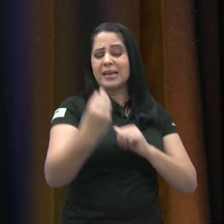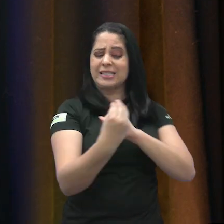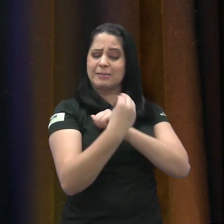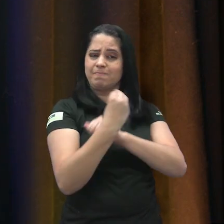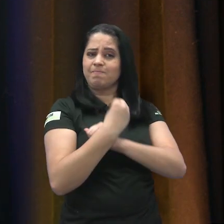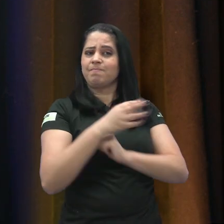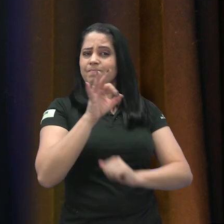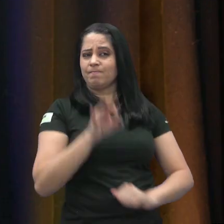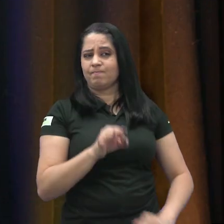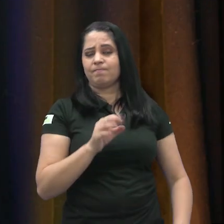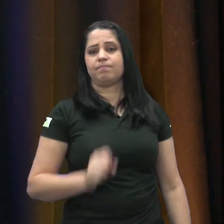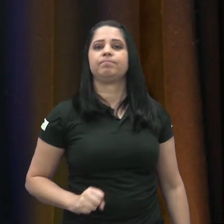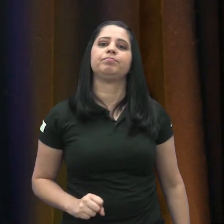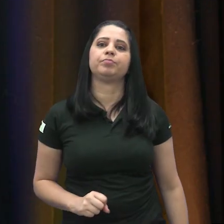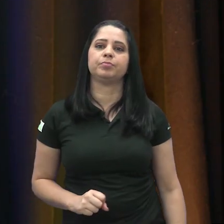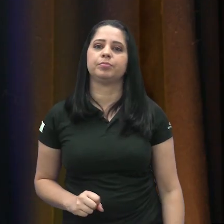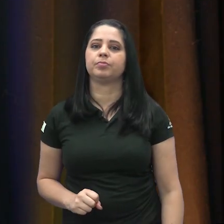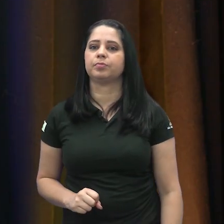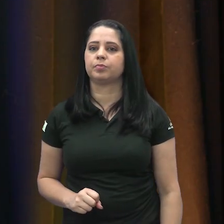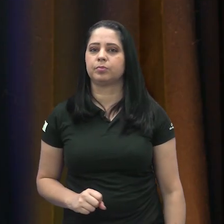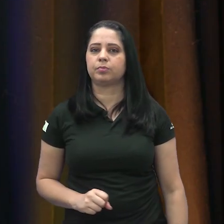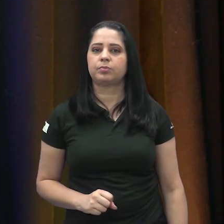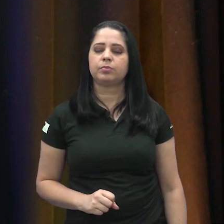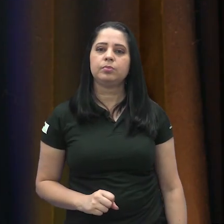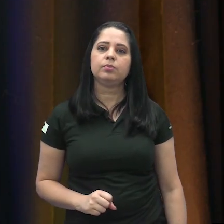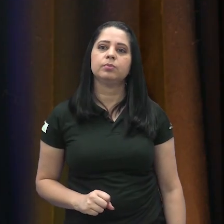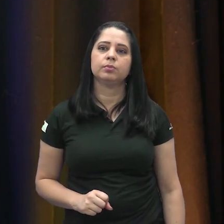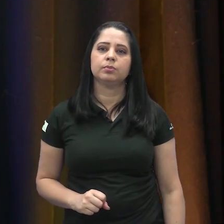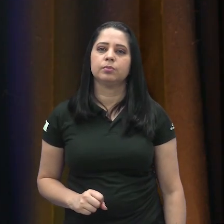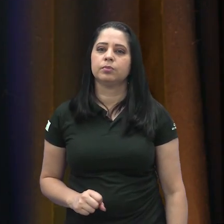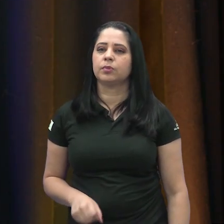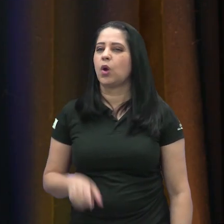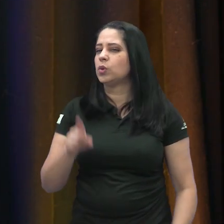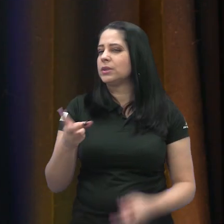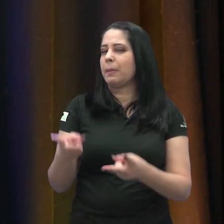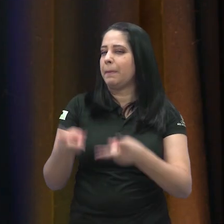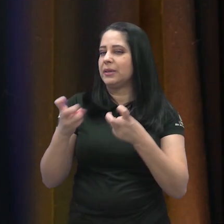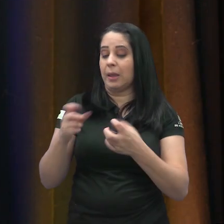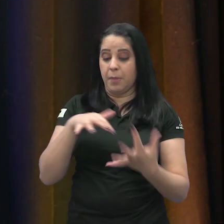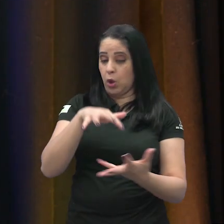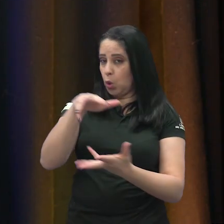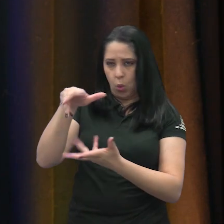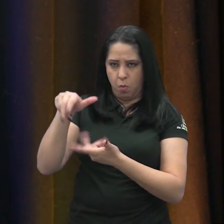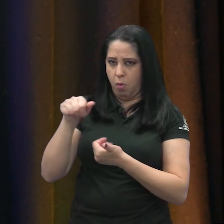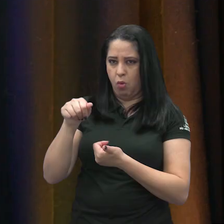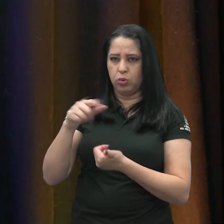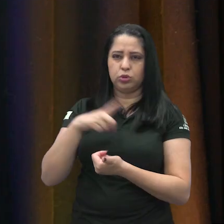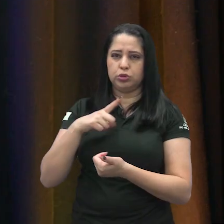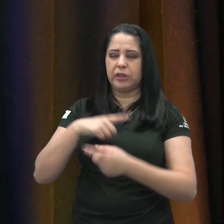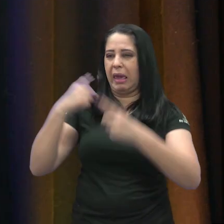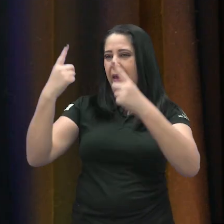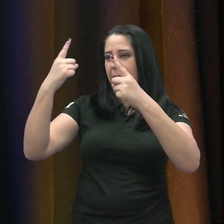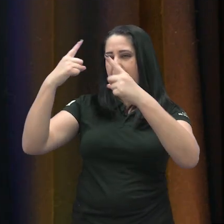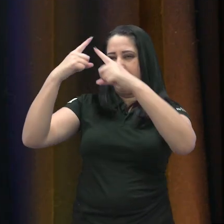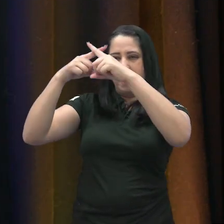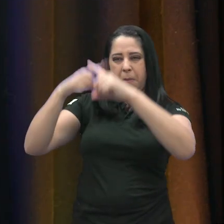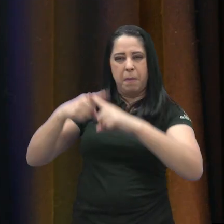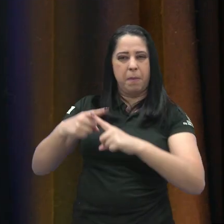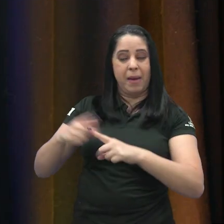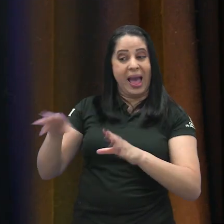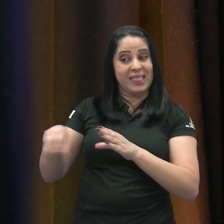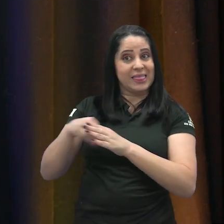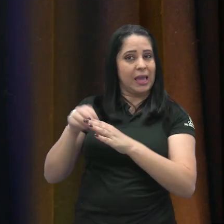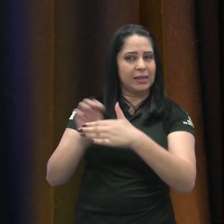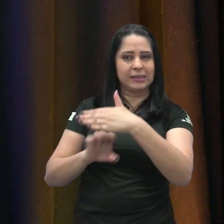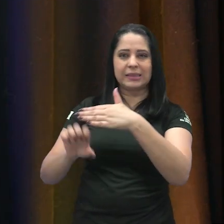caminho, na minha percepção. E você acha que hoje as mulheres, nesse mundo tão competitivo, né,